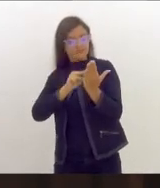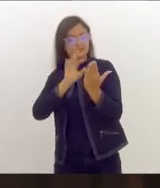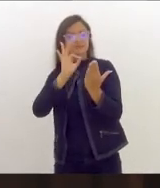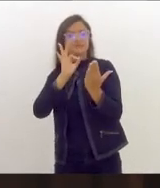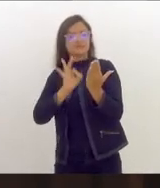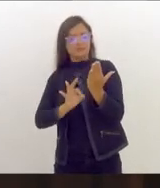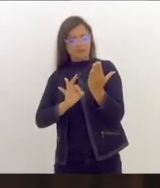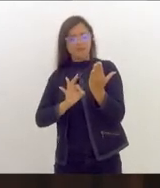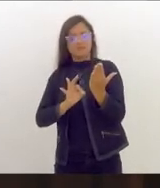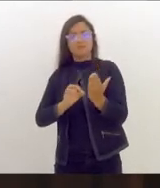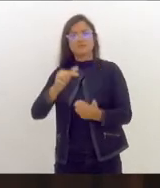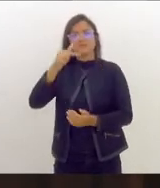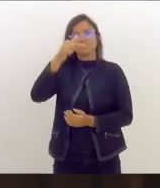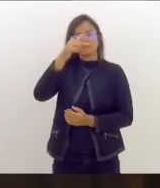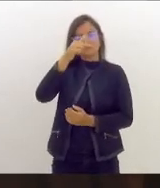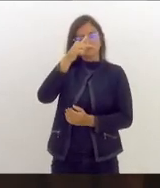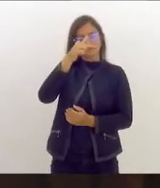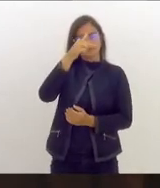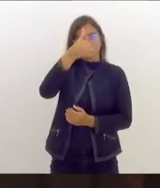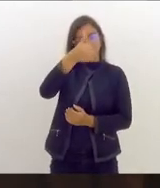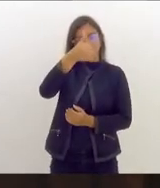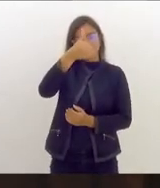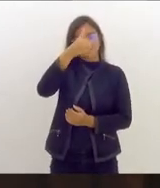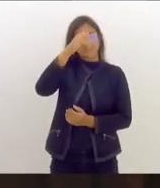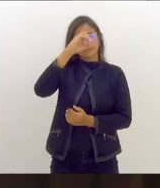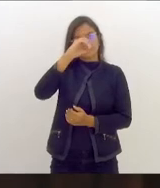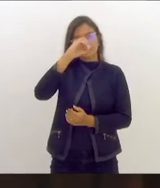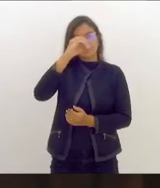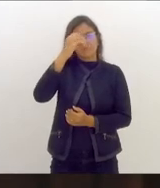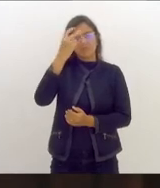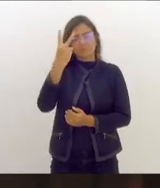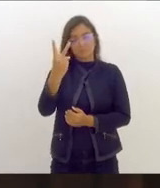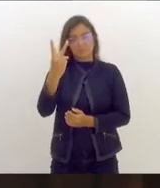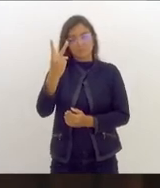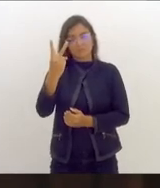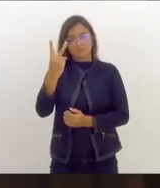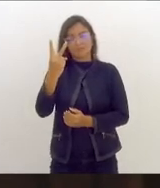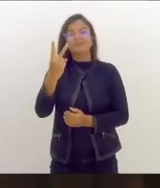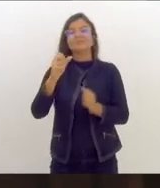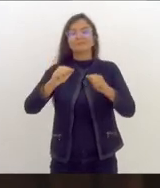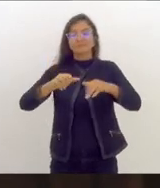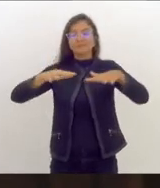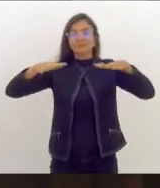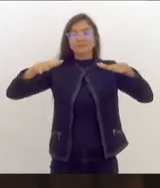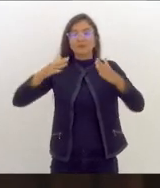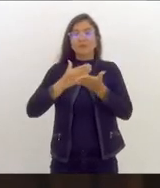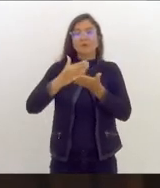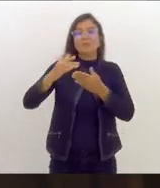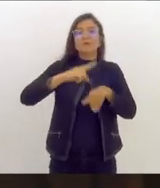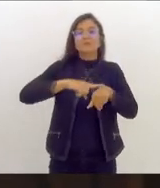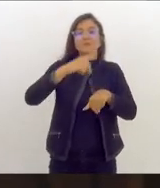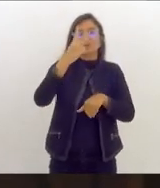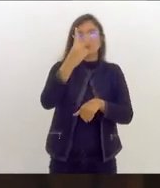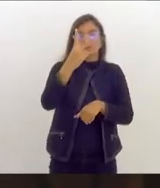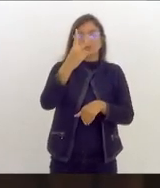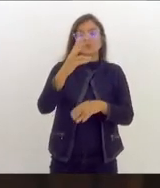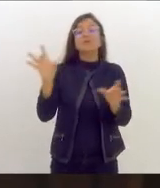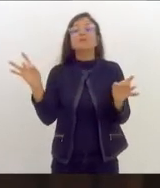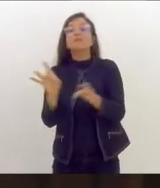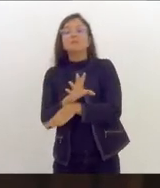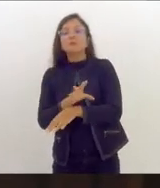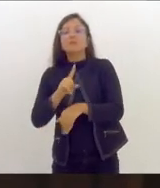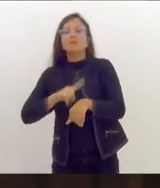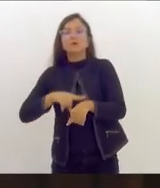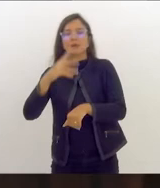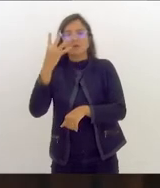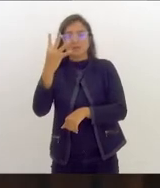na 102ª sessão ordinária, que, iniciada às 14 horas, encerrou-se às 16 horas